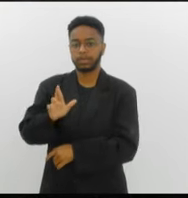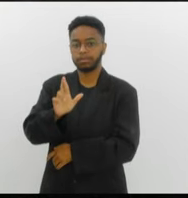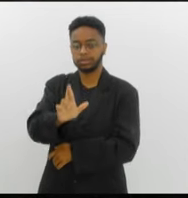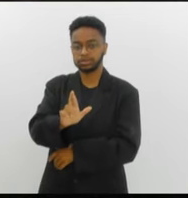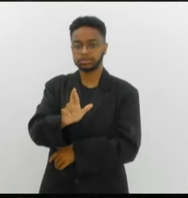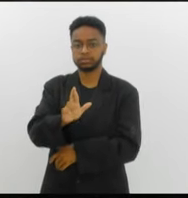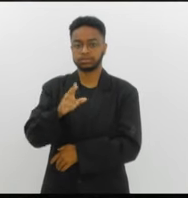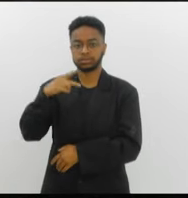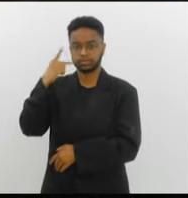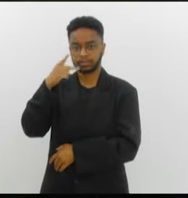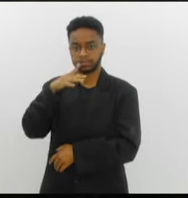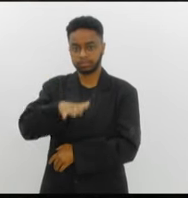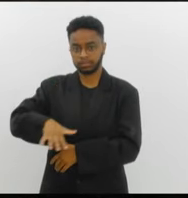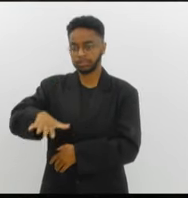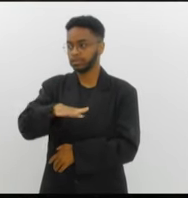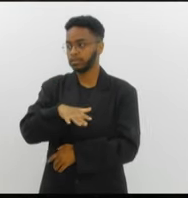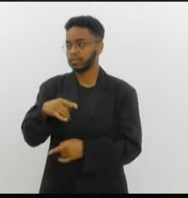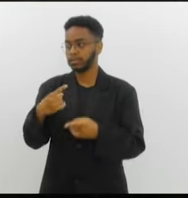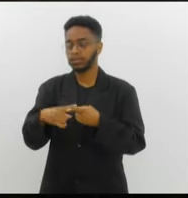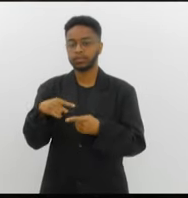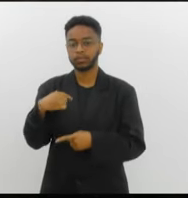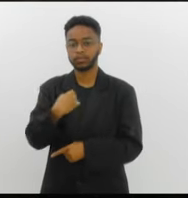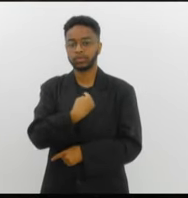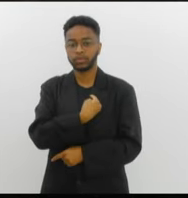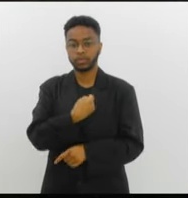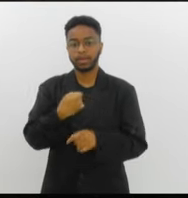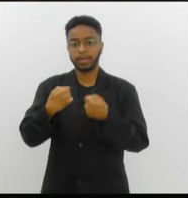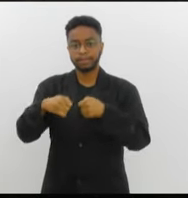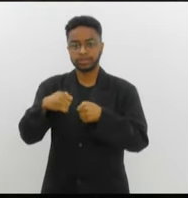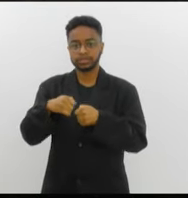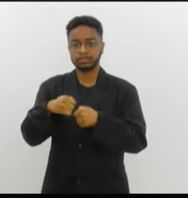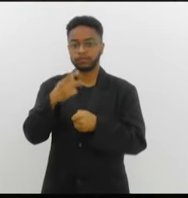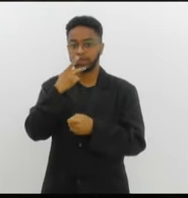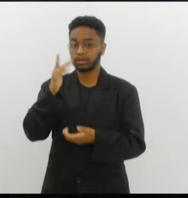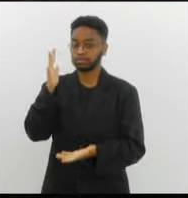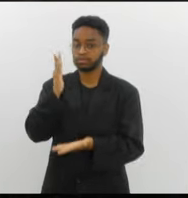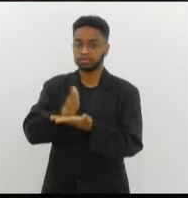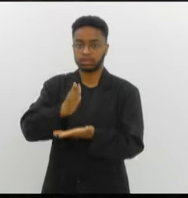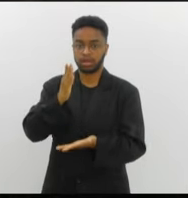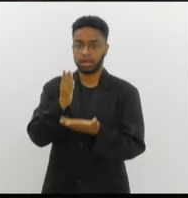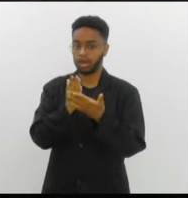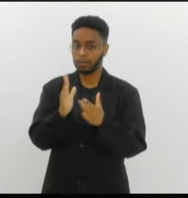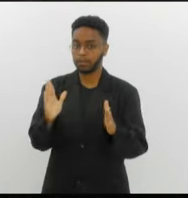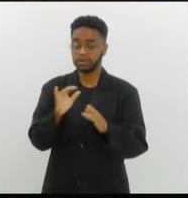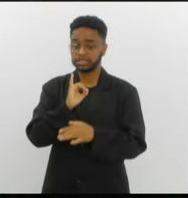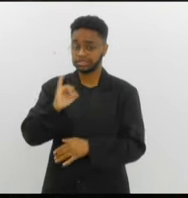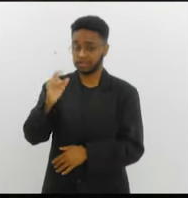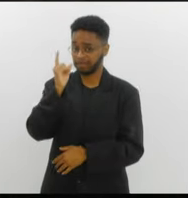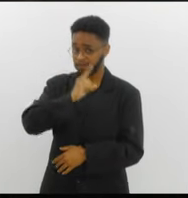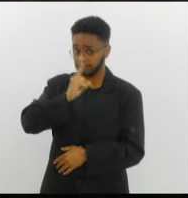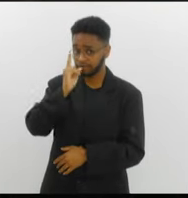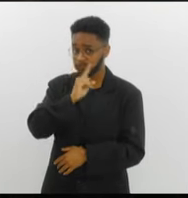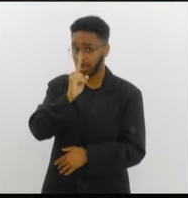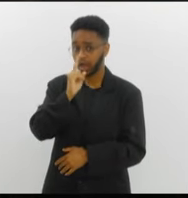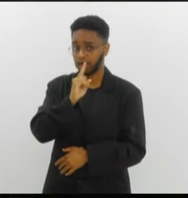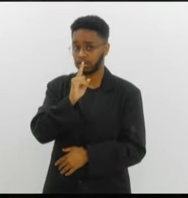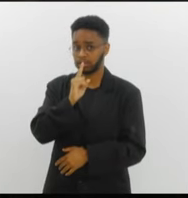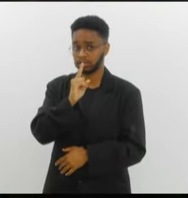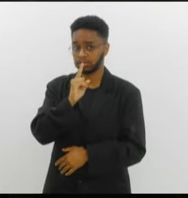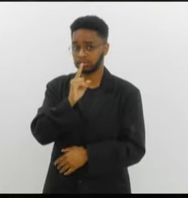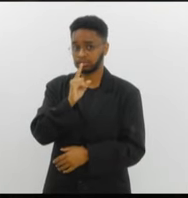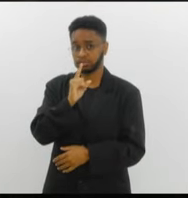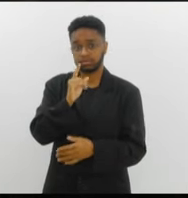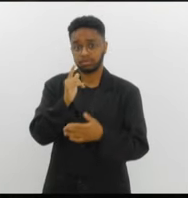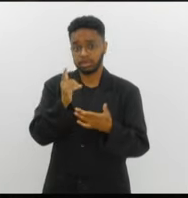Parlamento, nós temos que dar um basta. Se está deficitário, não